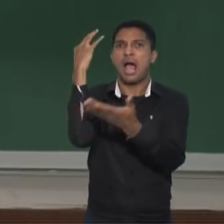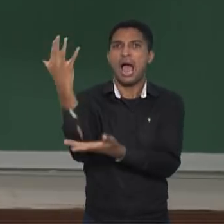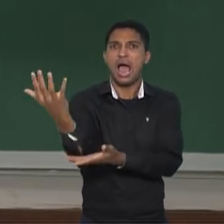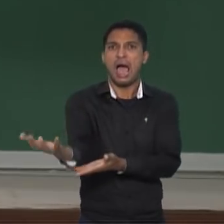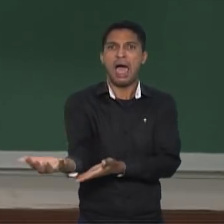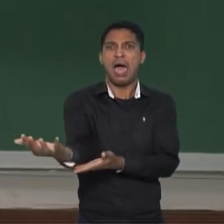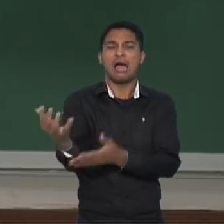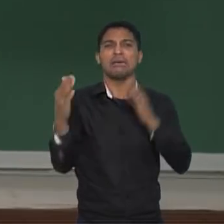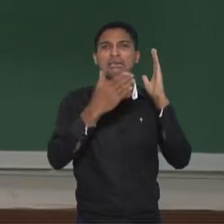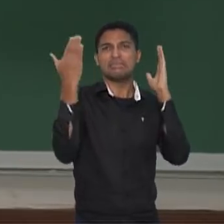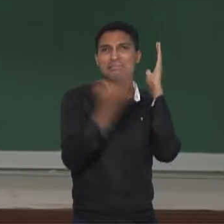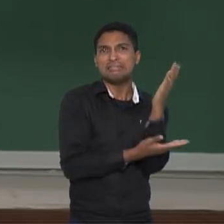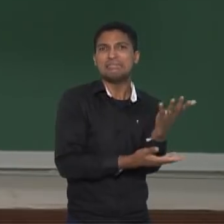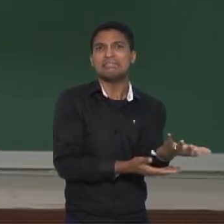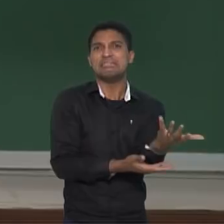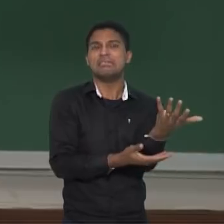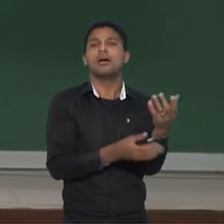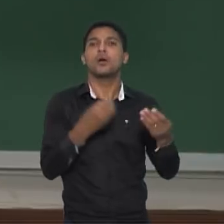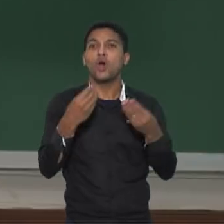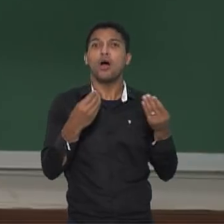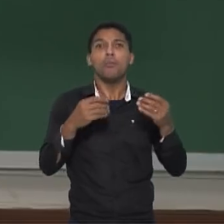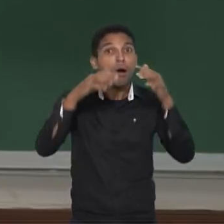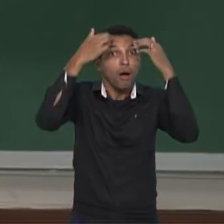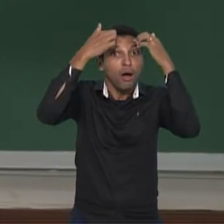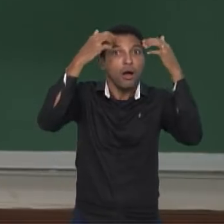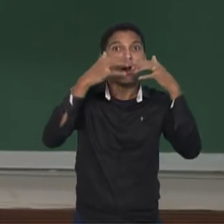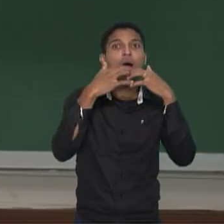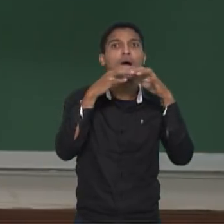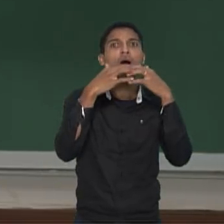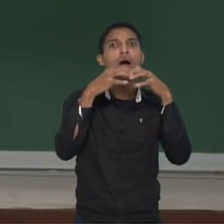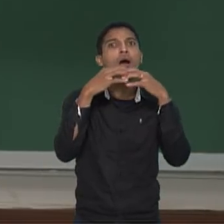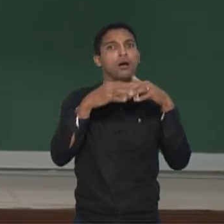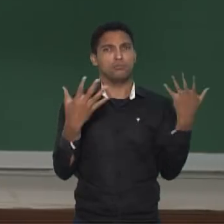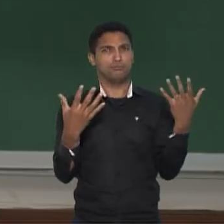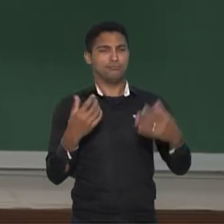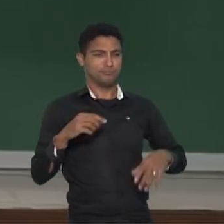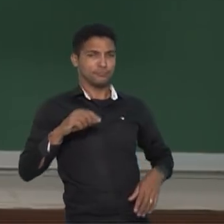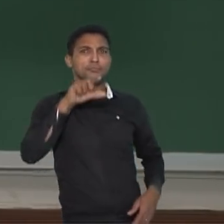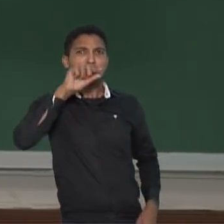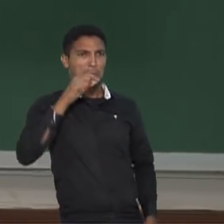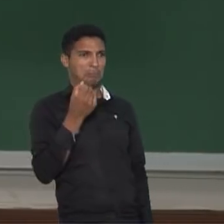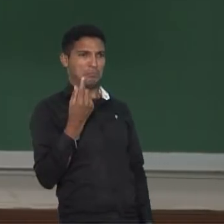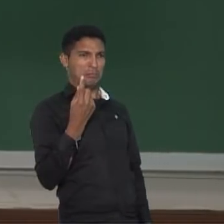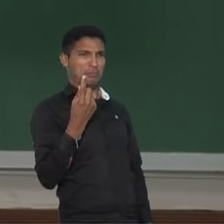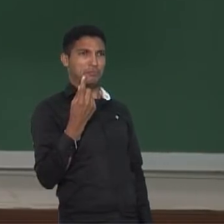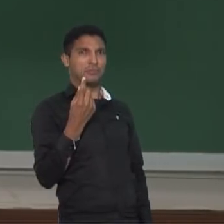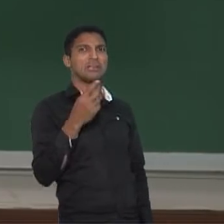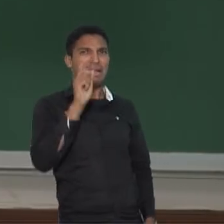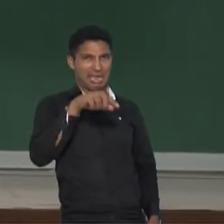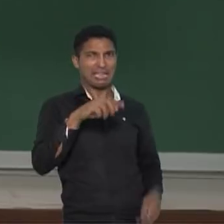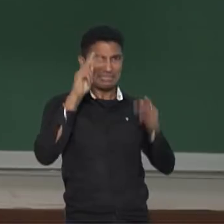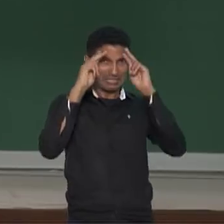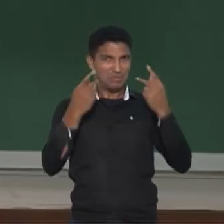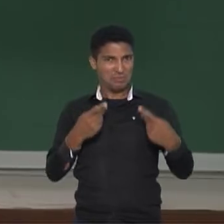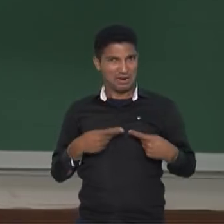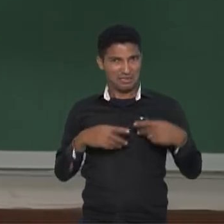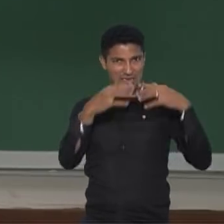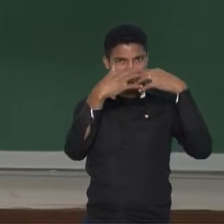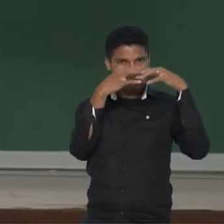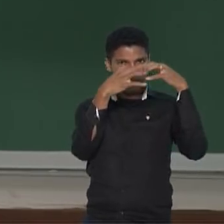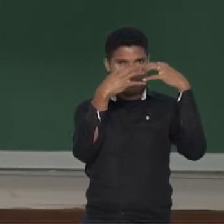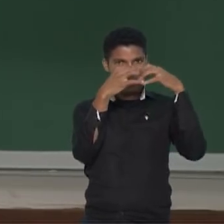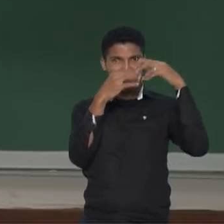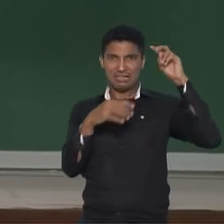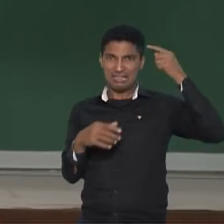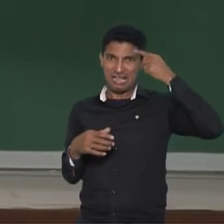com saúde e tudo mais. Então, tem relação com isso que estava trazendo antes, né? De duvidar do